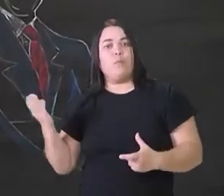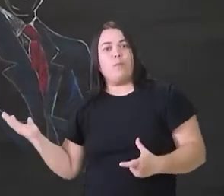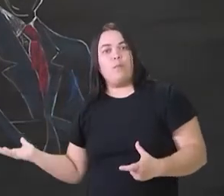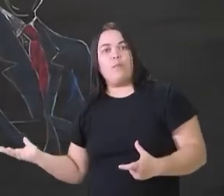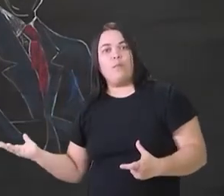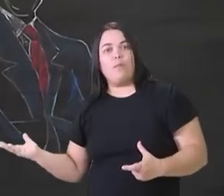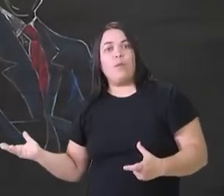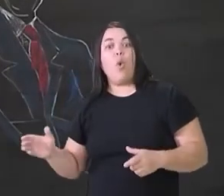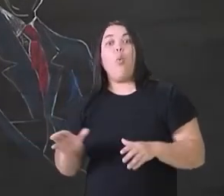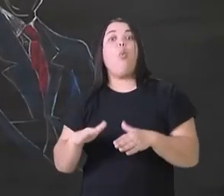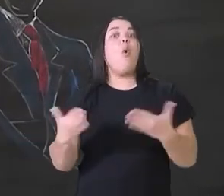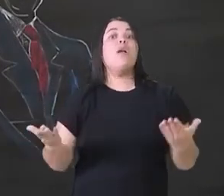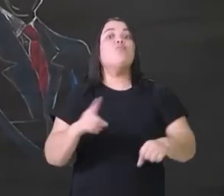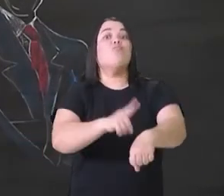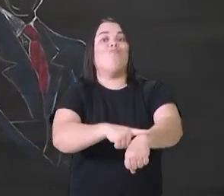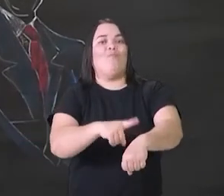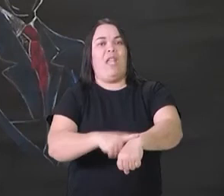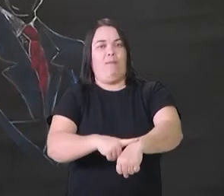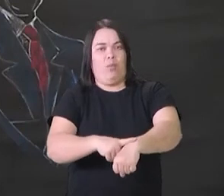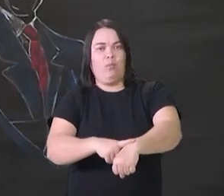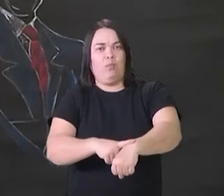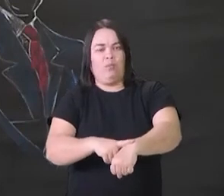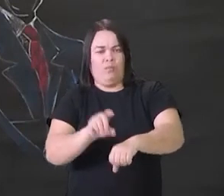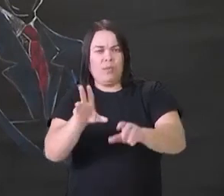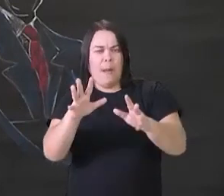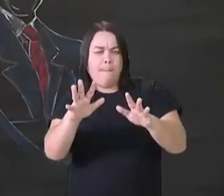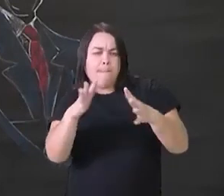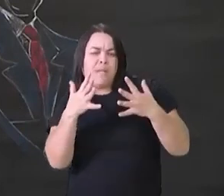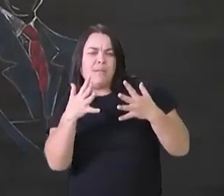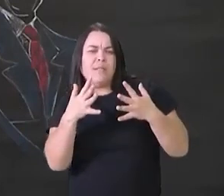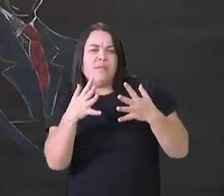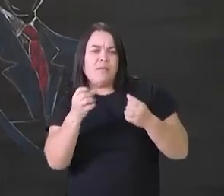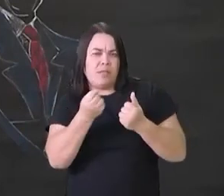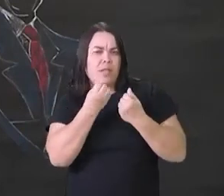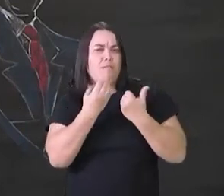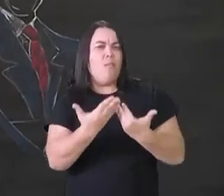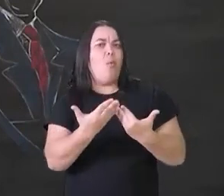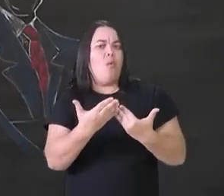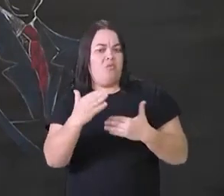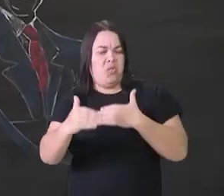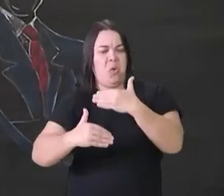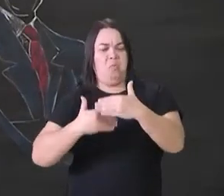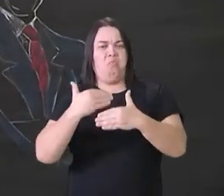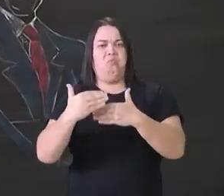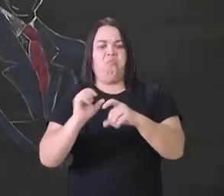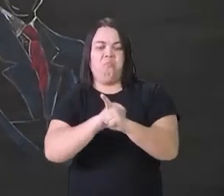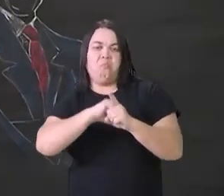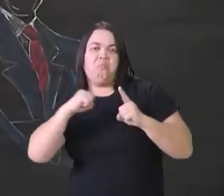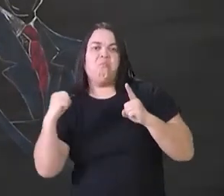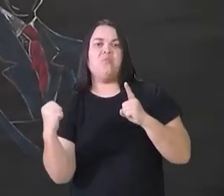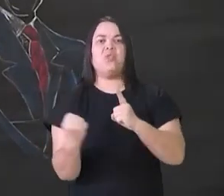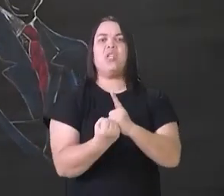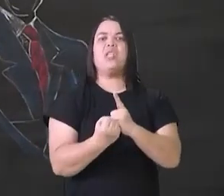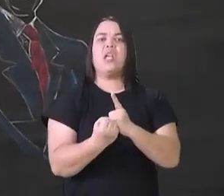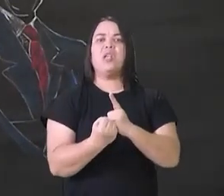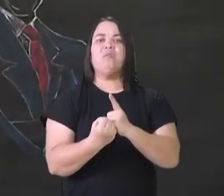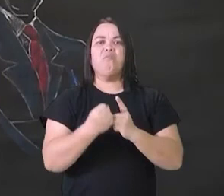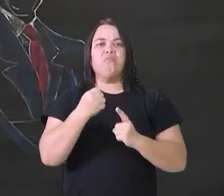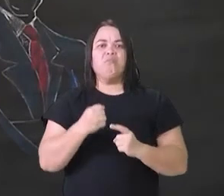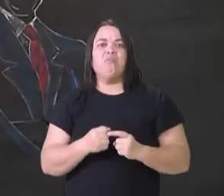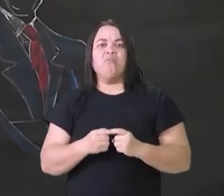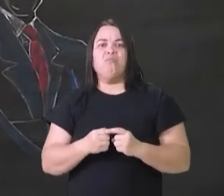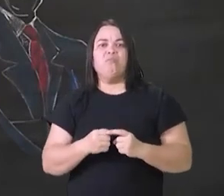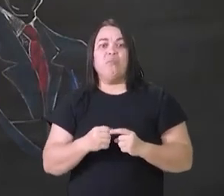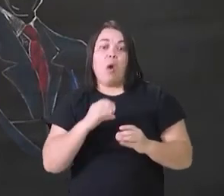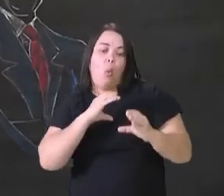o when é quando. Observando isso, você vai enriquecer o seu discurso, você vai se tornar uma pessoa mais ativa na sociedade, à medida